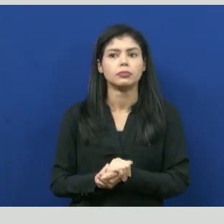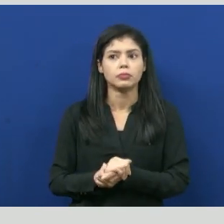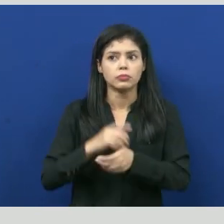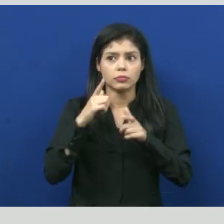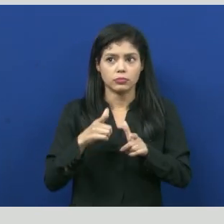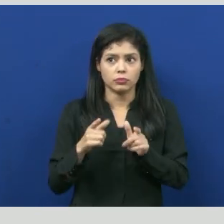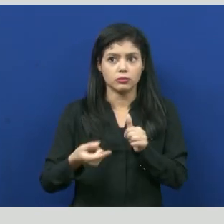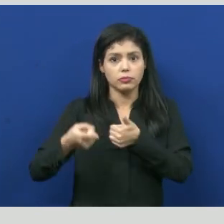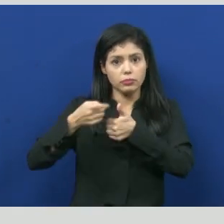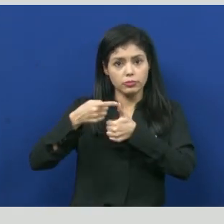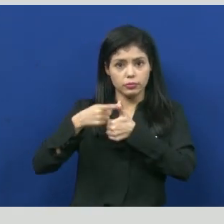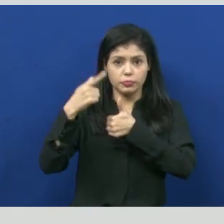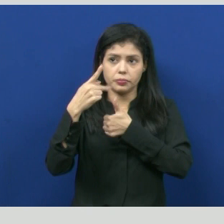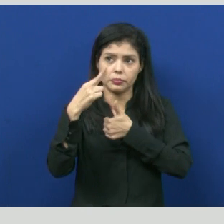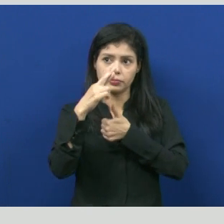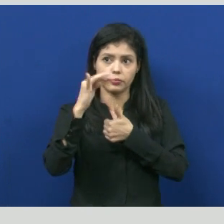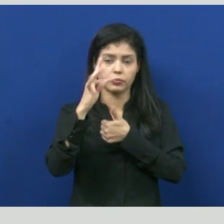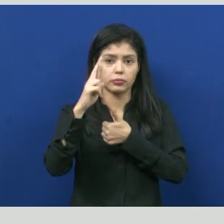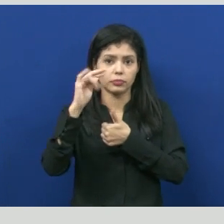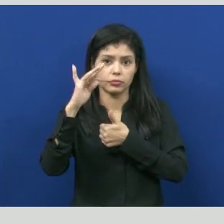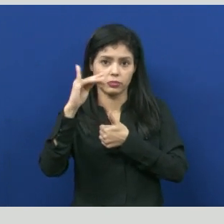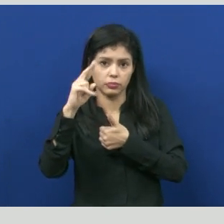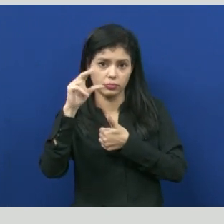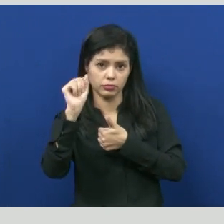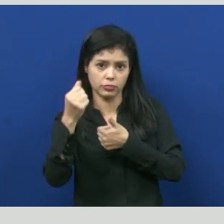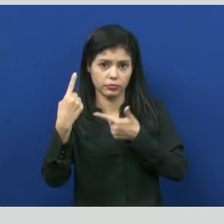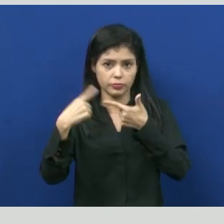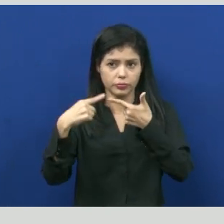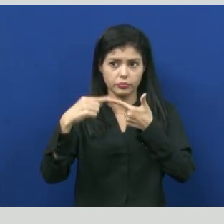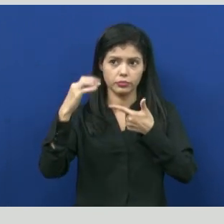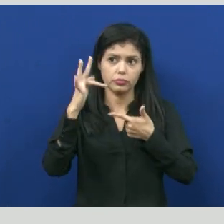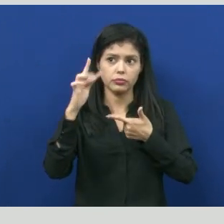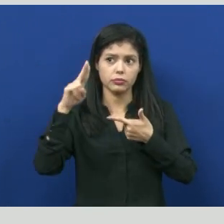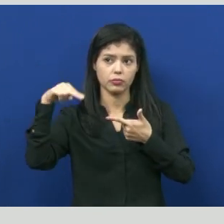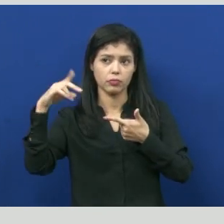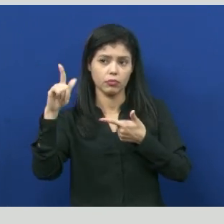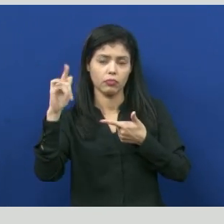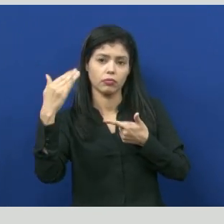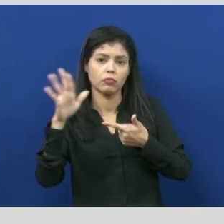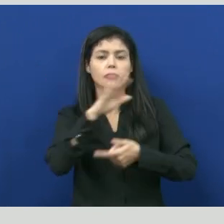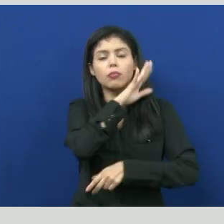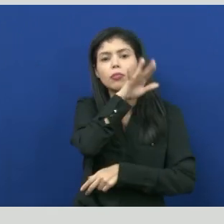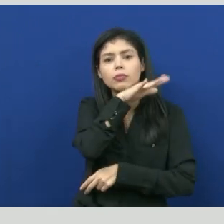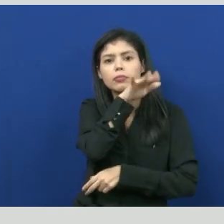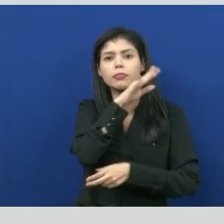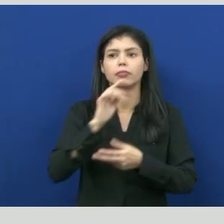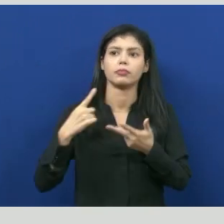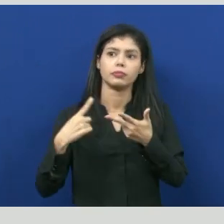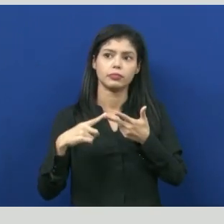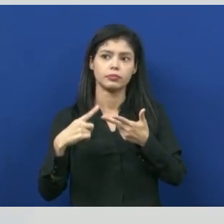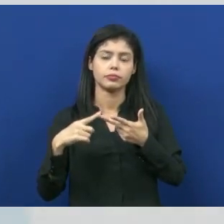temos os protozoários ou protistas, o reino fúngio, o reino animalia e o reino plantê.